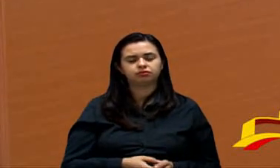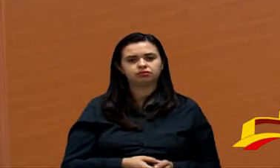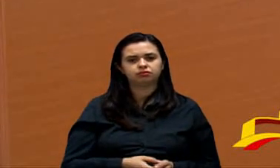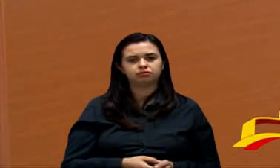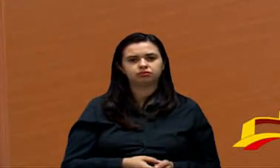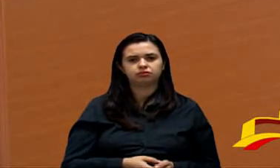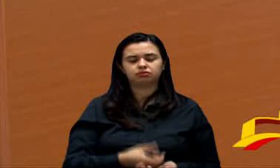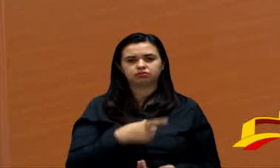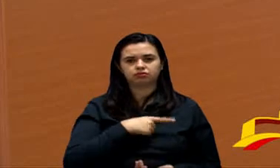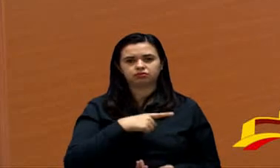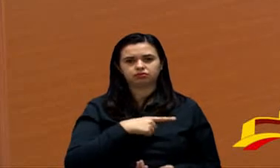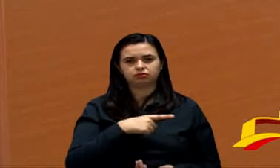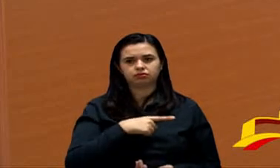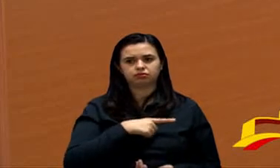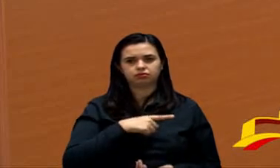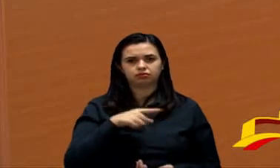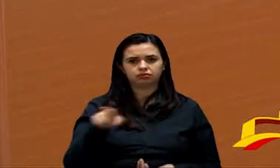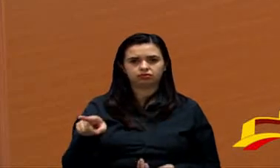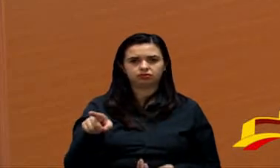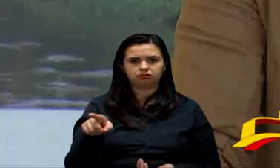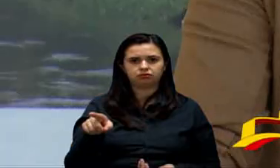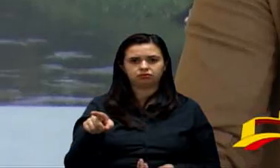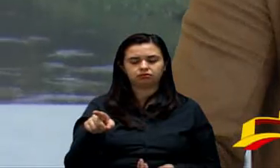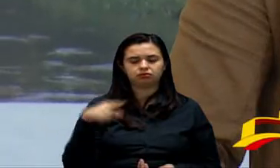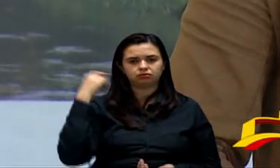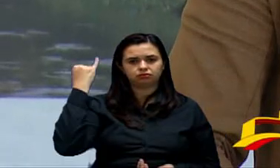tem uma alegação da vereadora petista